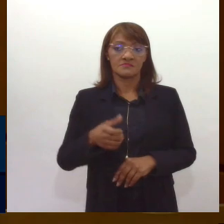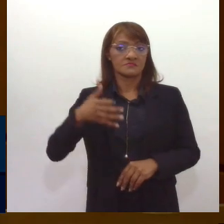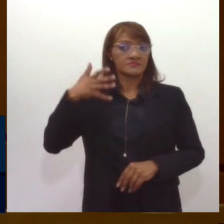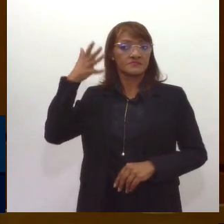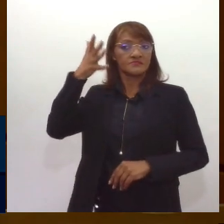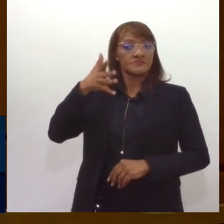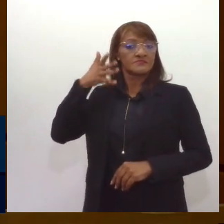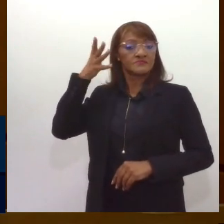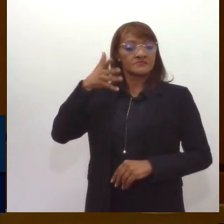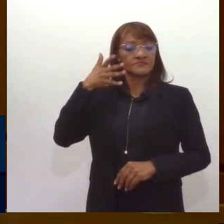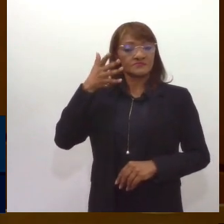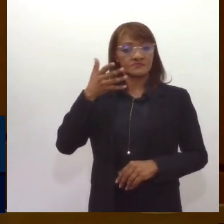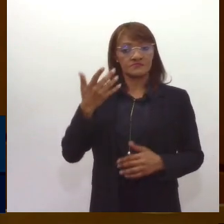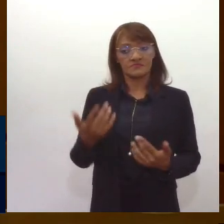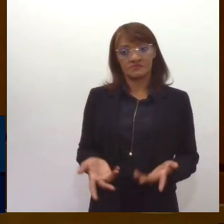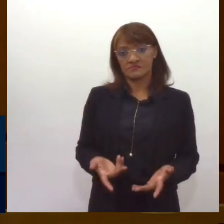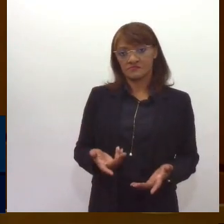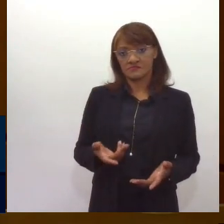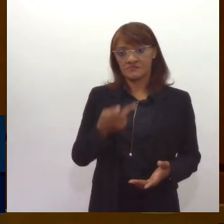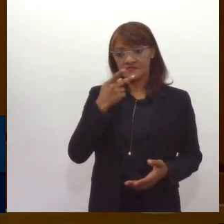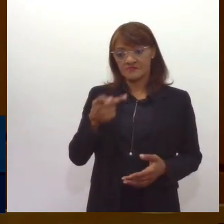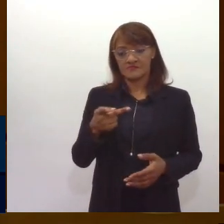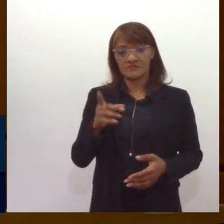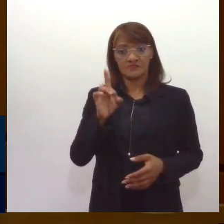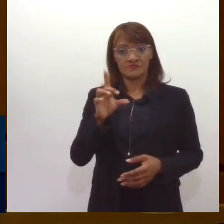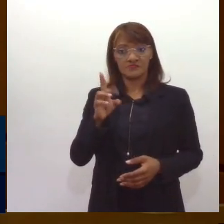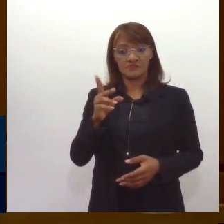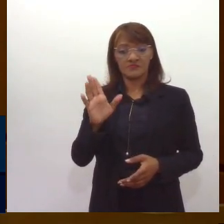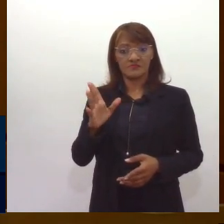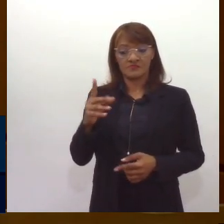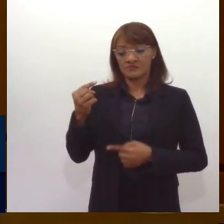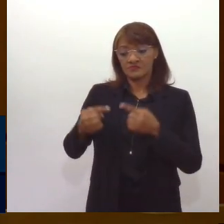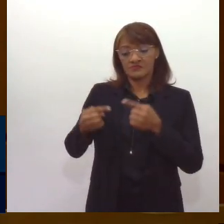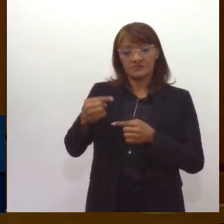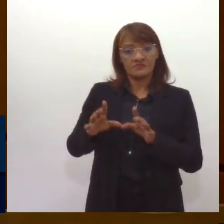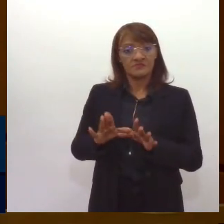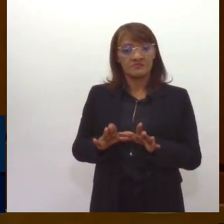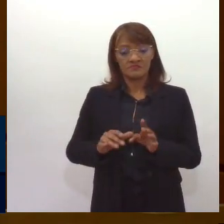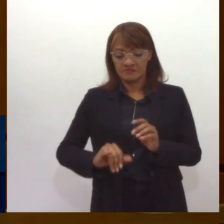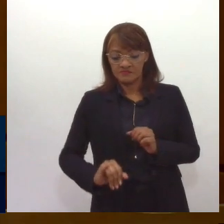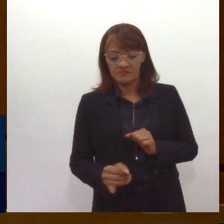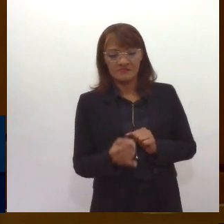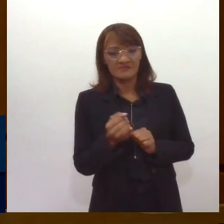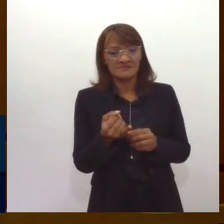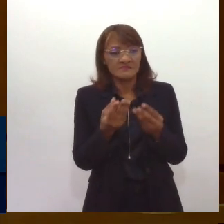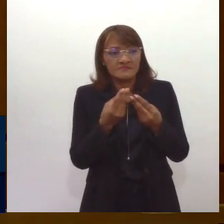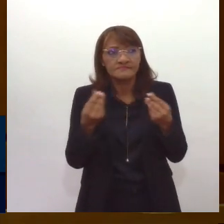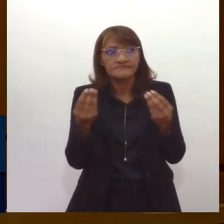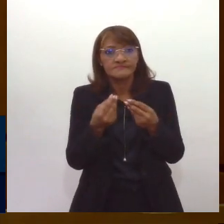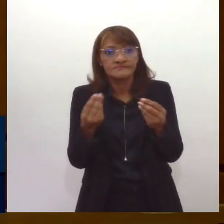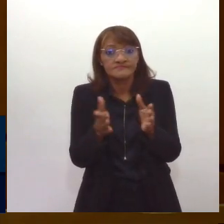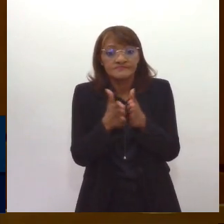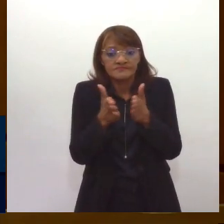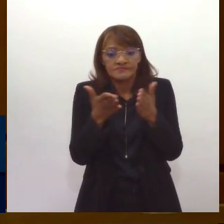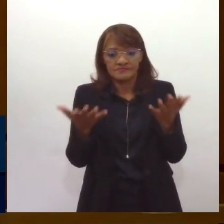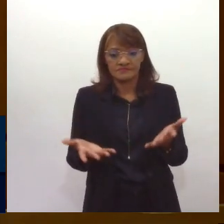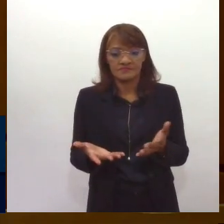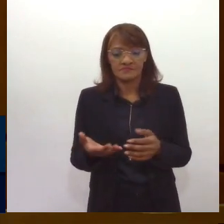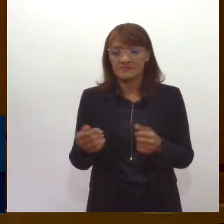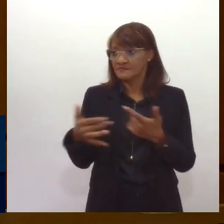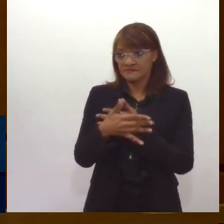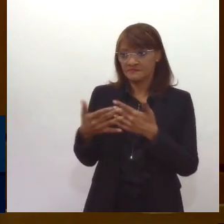politiqueiros e utilizando argumentos, deputada Ana Lúcia, pobre, de dizer que a cidade não tem condições de administrar. Essa